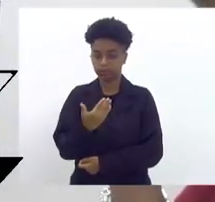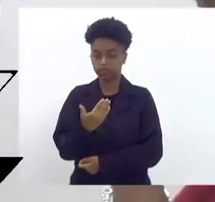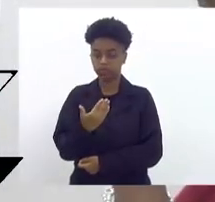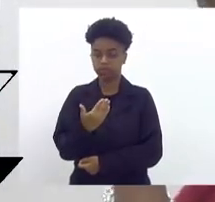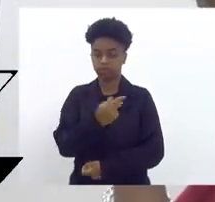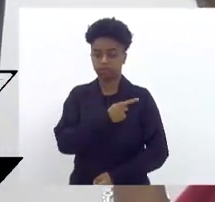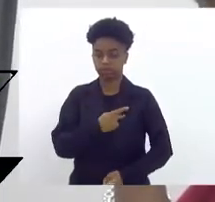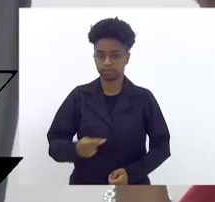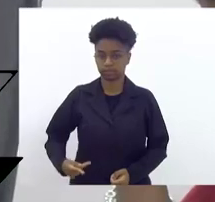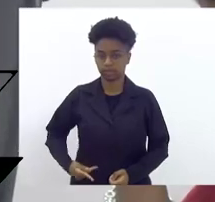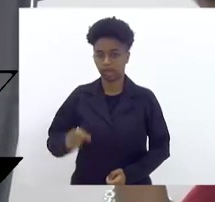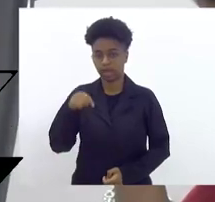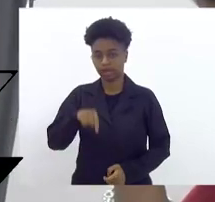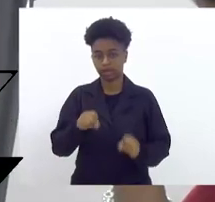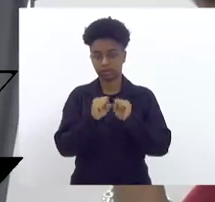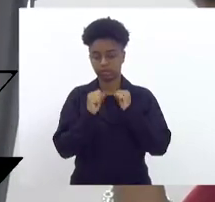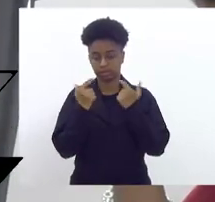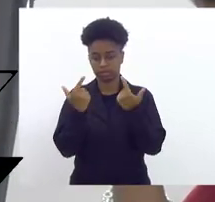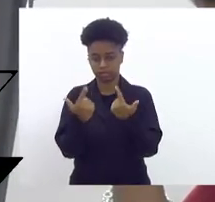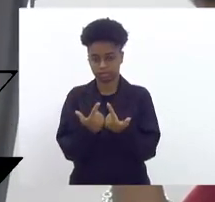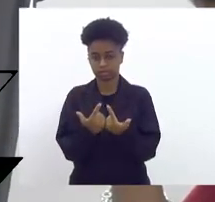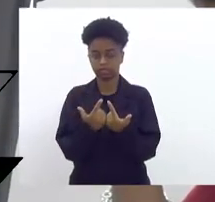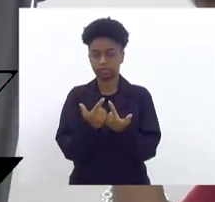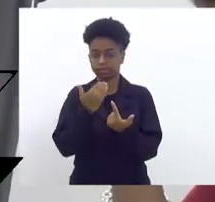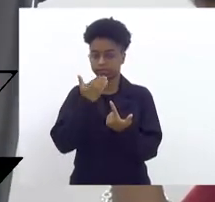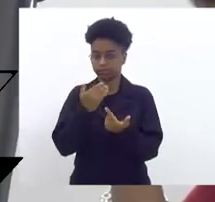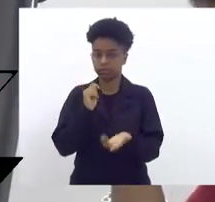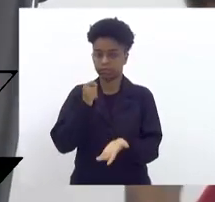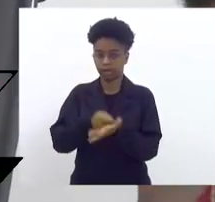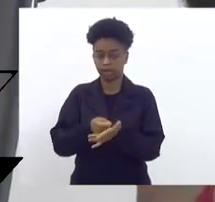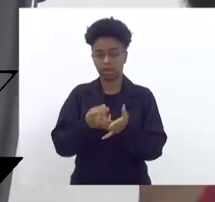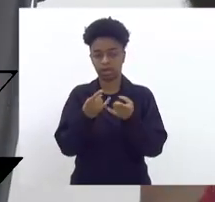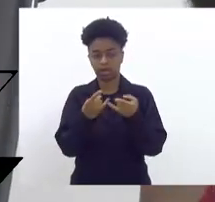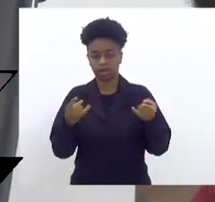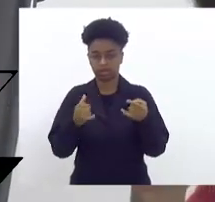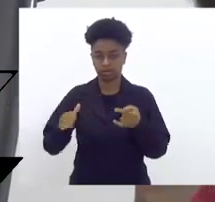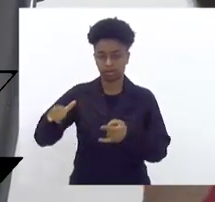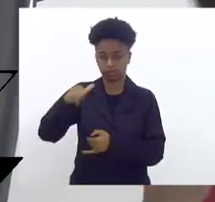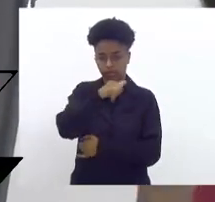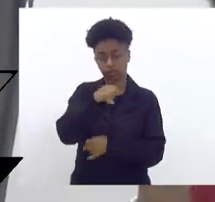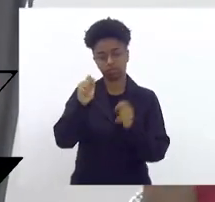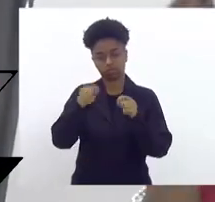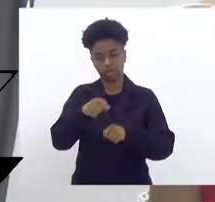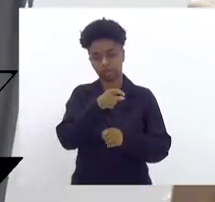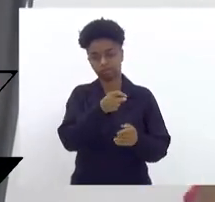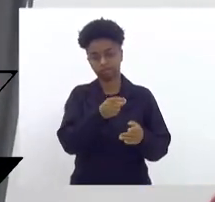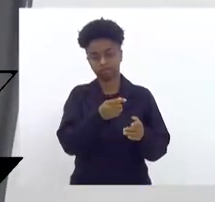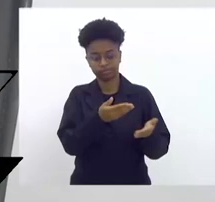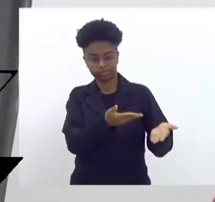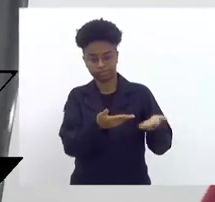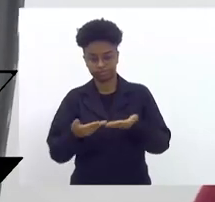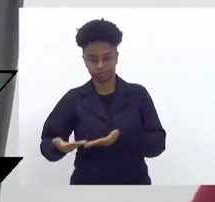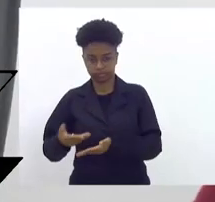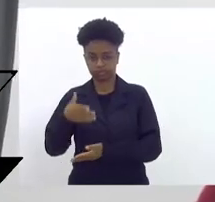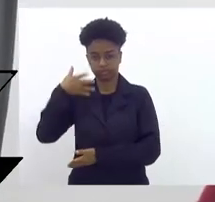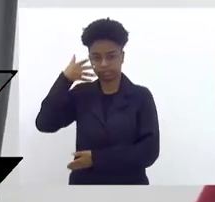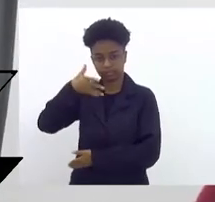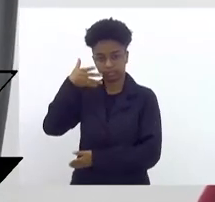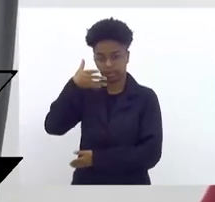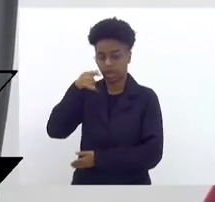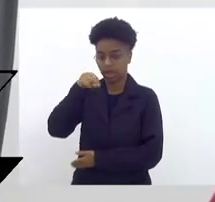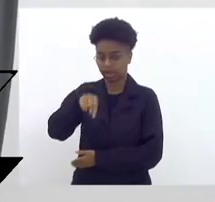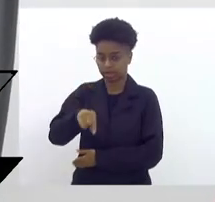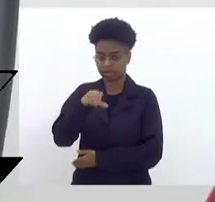presidência da Assembleia Legislativa a passagem aérea e as condições para que ela pudesse ser ouvida por este